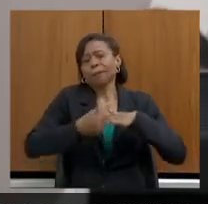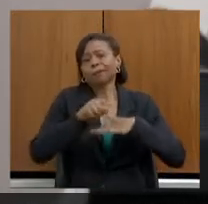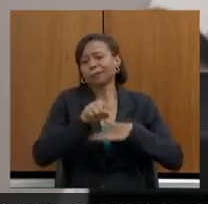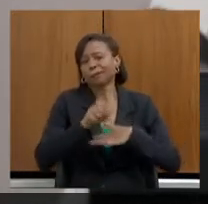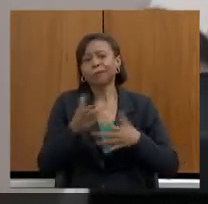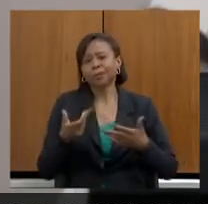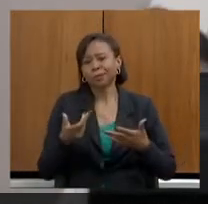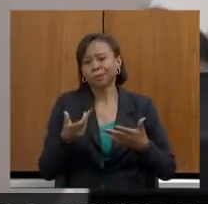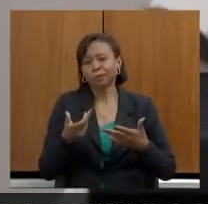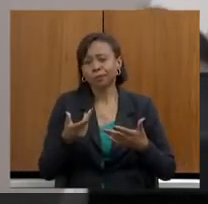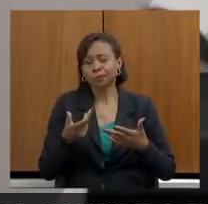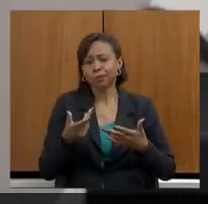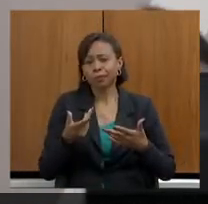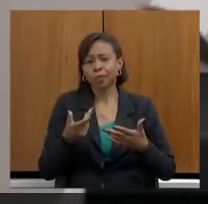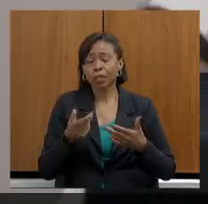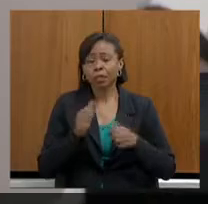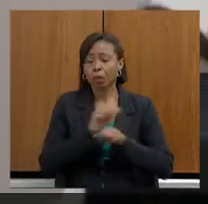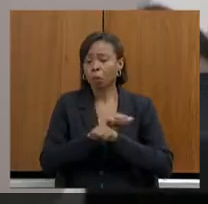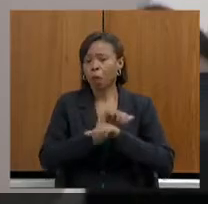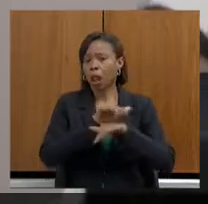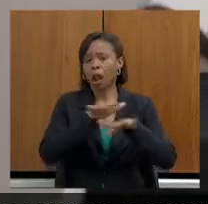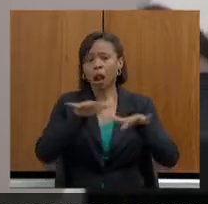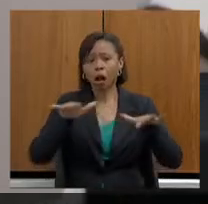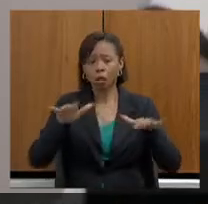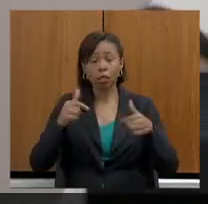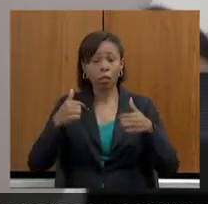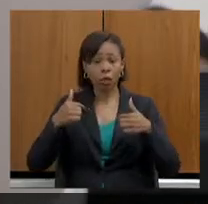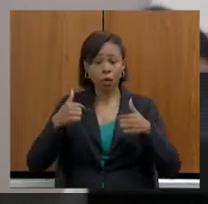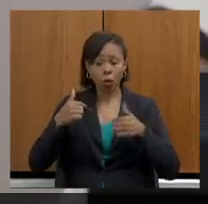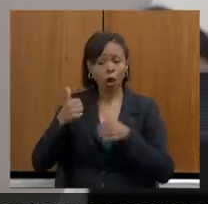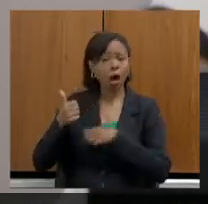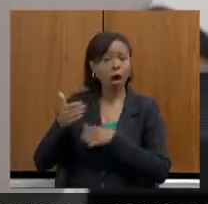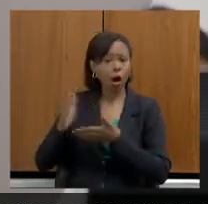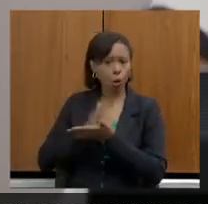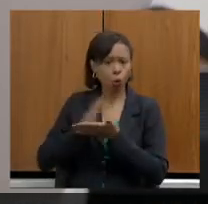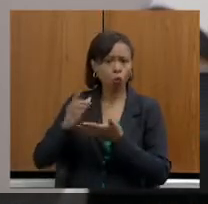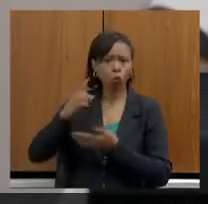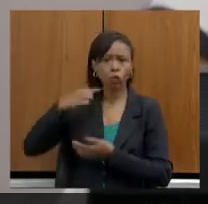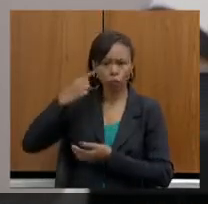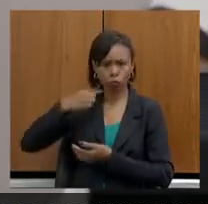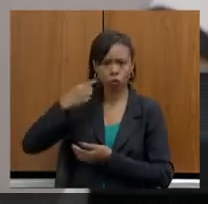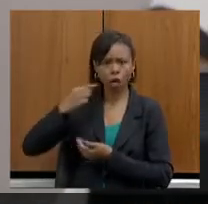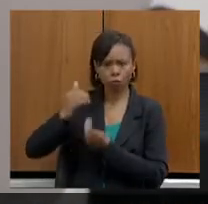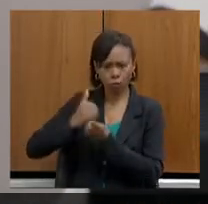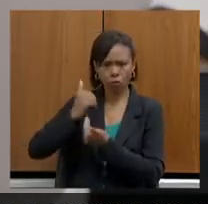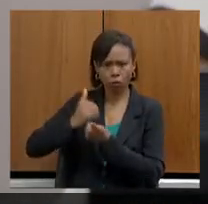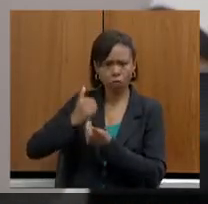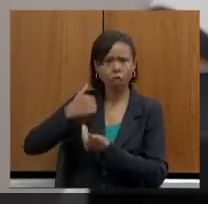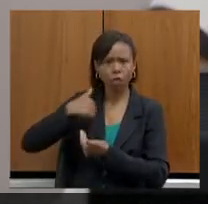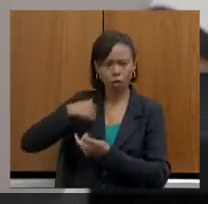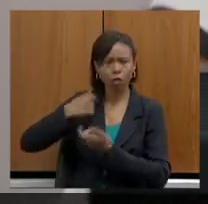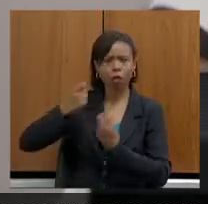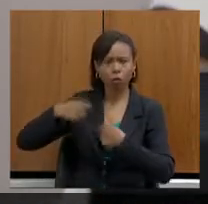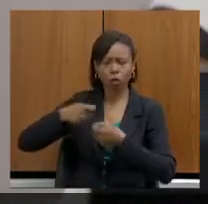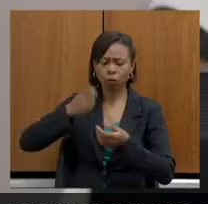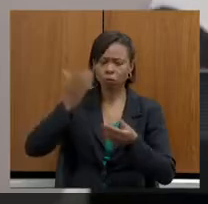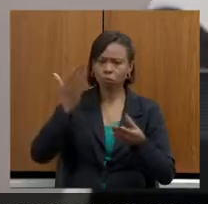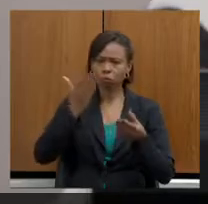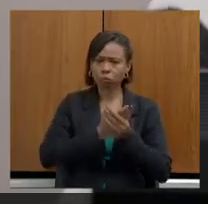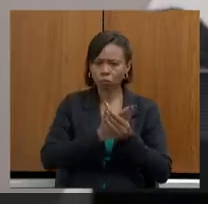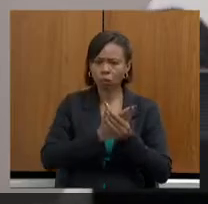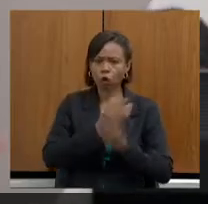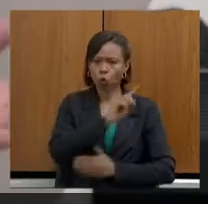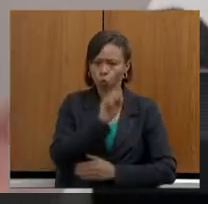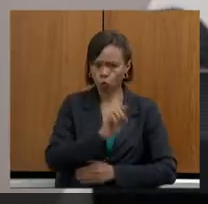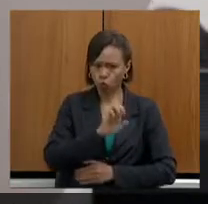estado eu fui até orientado por alguns advogados que eu deveria processar o governador e pediu indenização por danos